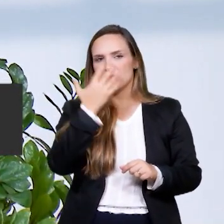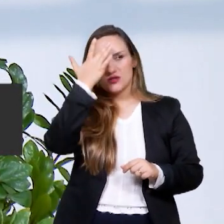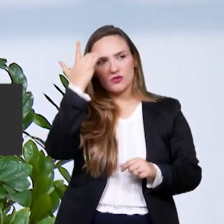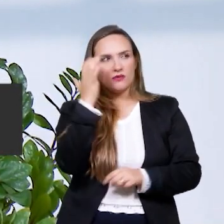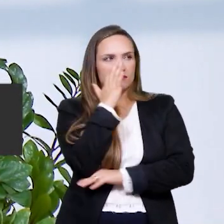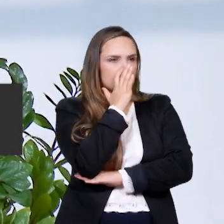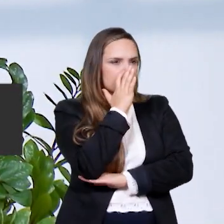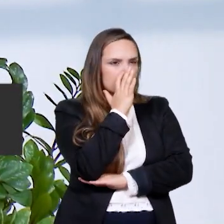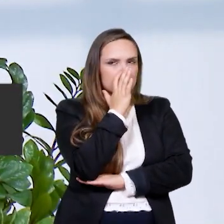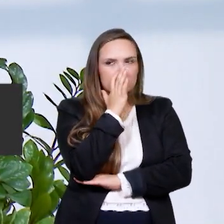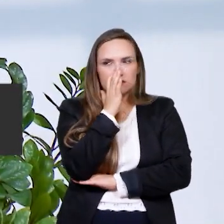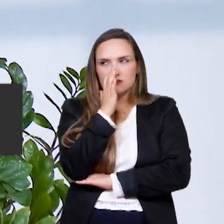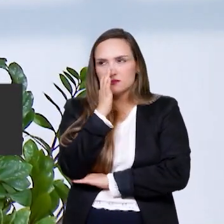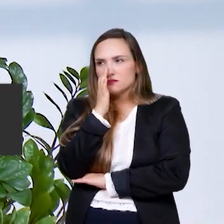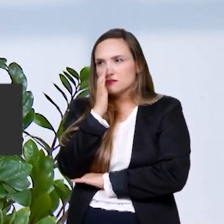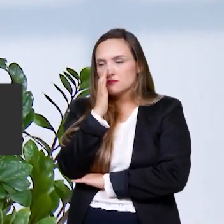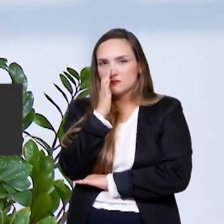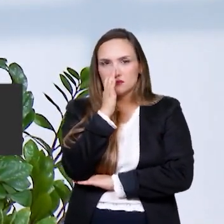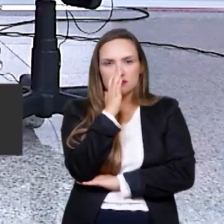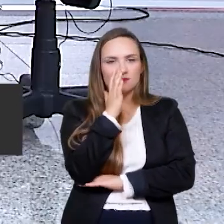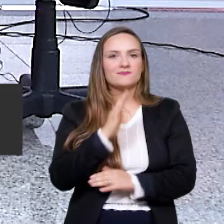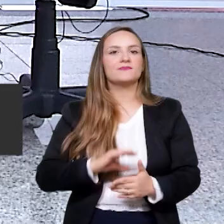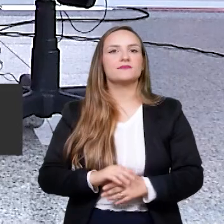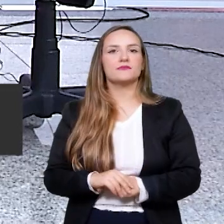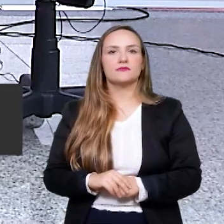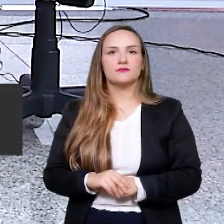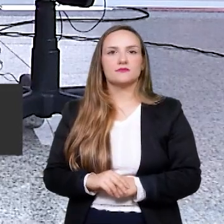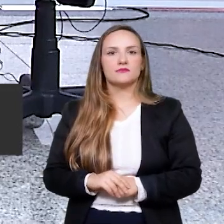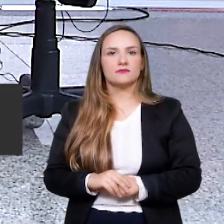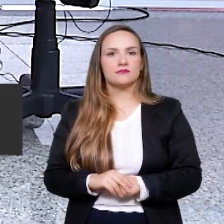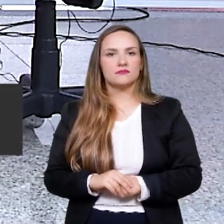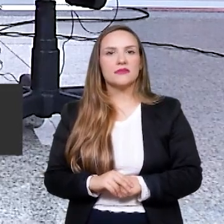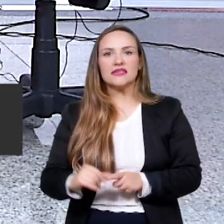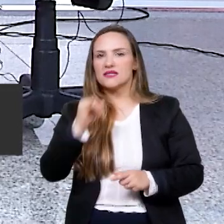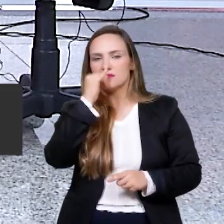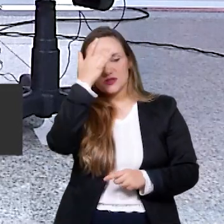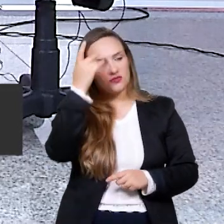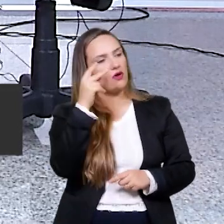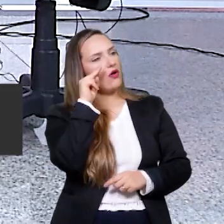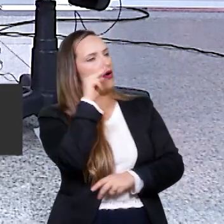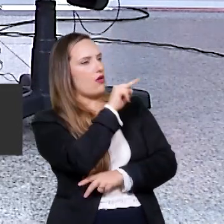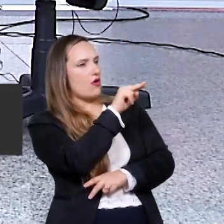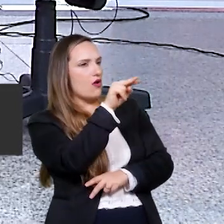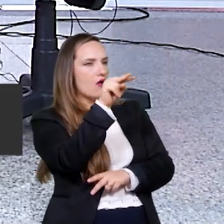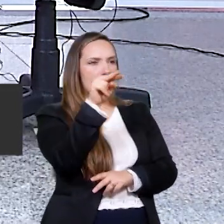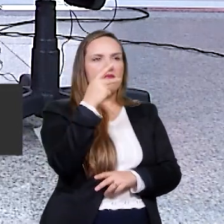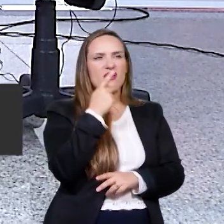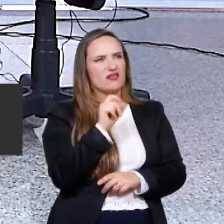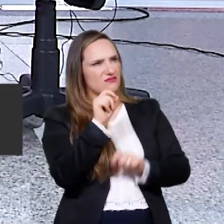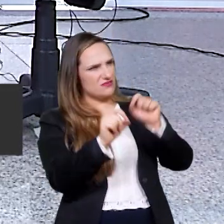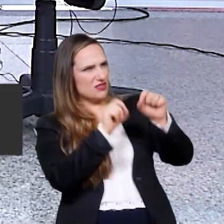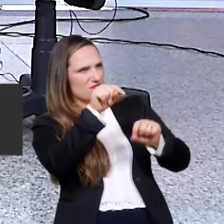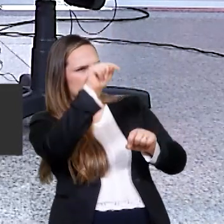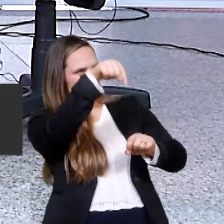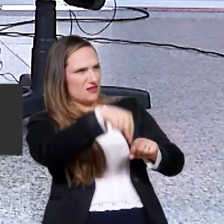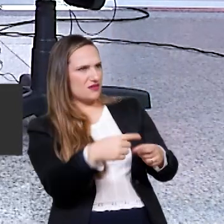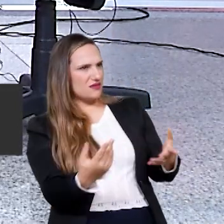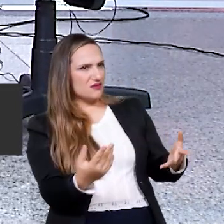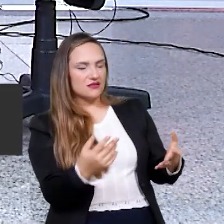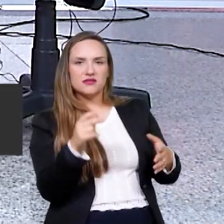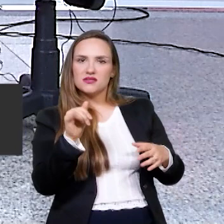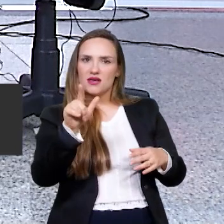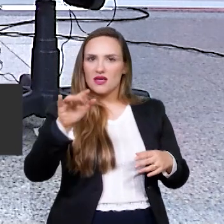olhar. Mas não é um olhar de admiração, é um olhar assim, o que vocês estão fazendo aqui? De aprovação, reprovação,